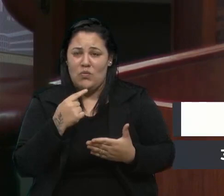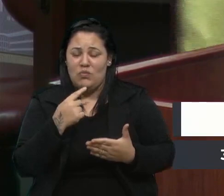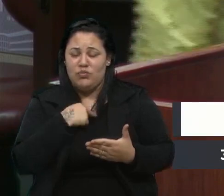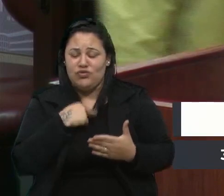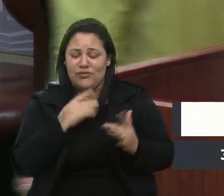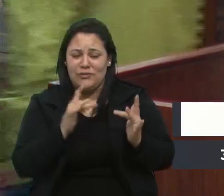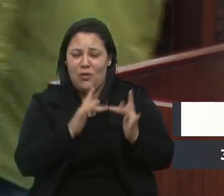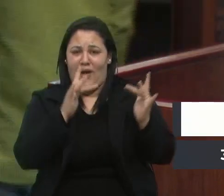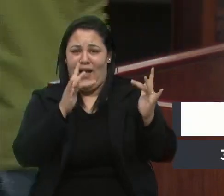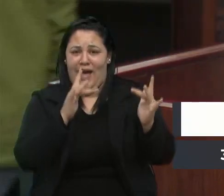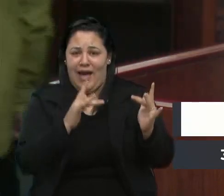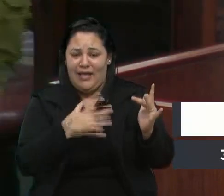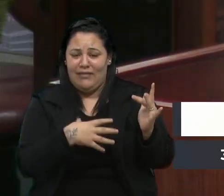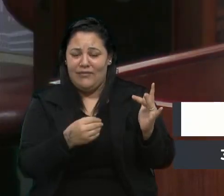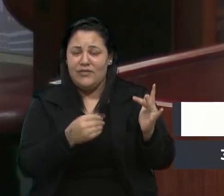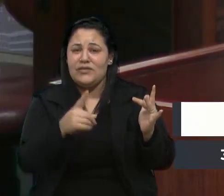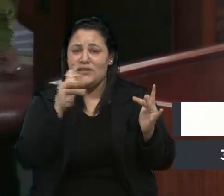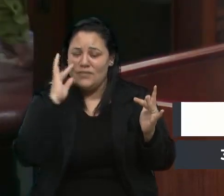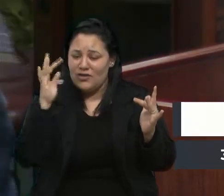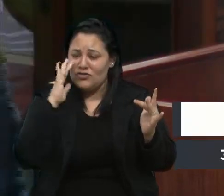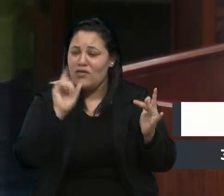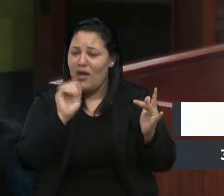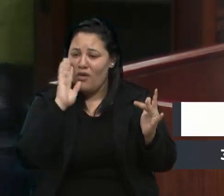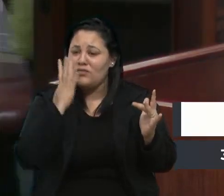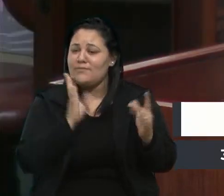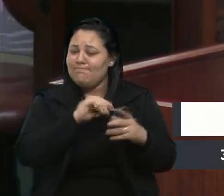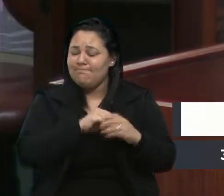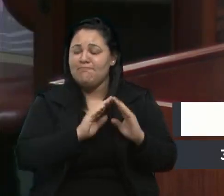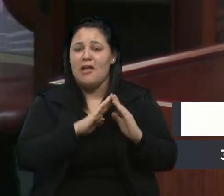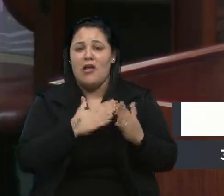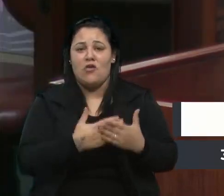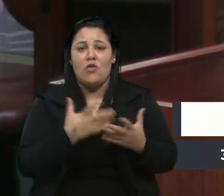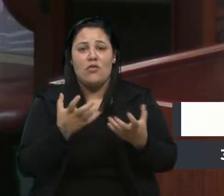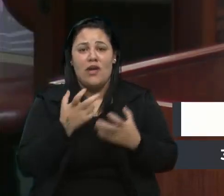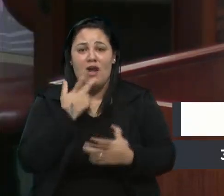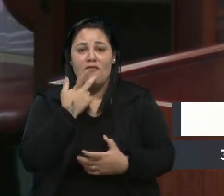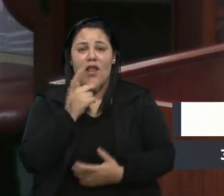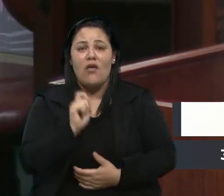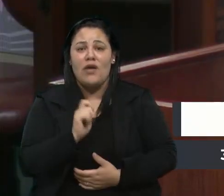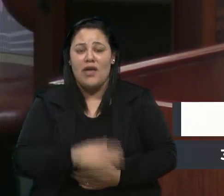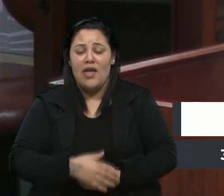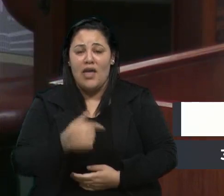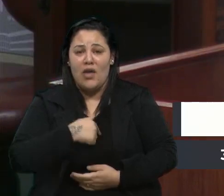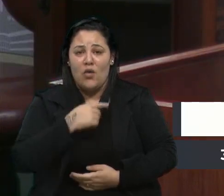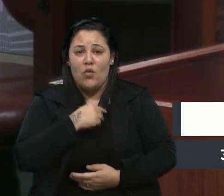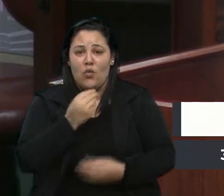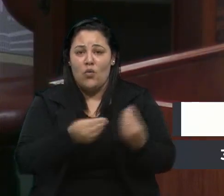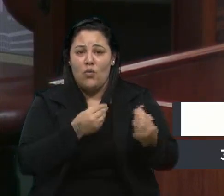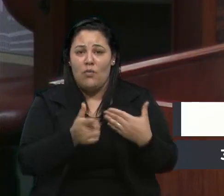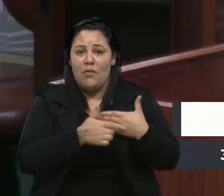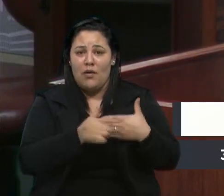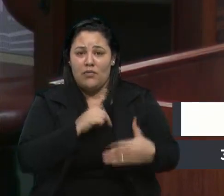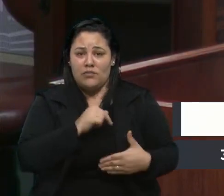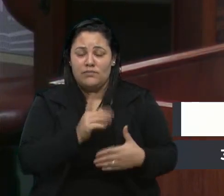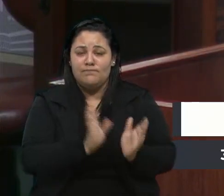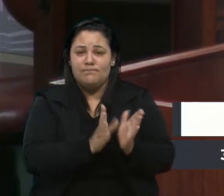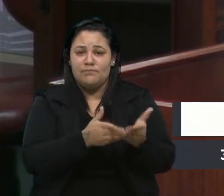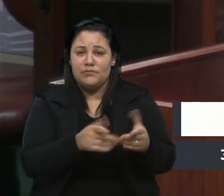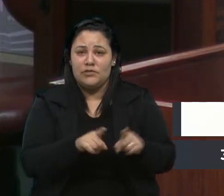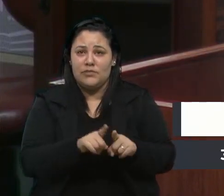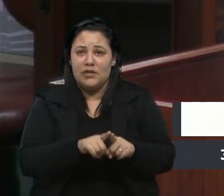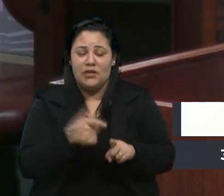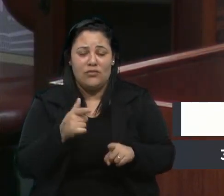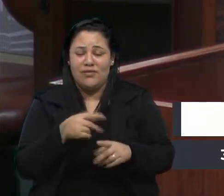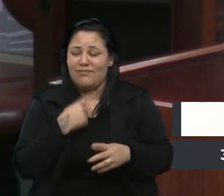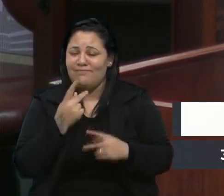estava ocorrendo com essa criança. Então eu quero dizer, pessoal, que eu, como presidente da comissão, não tenho muito aqui o que